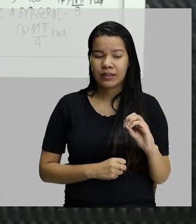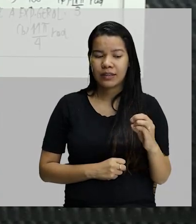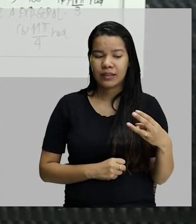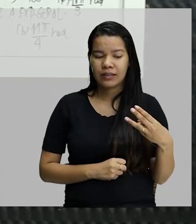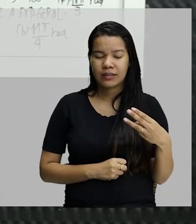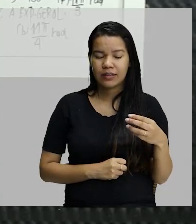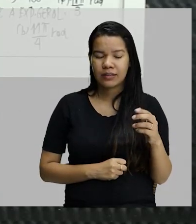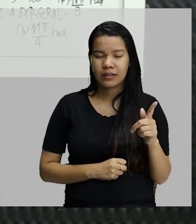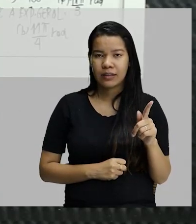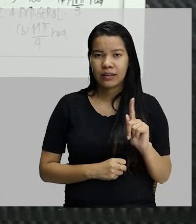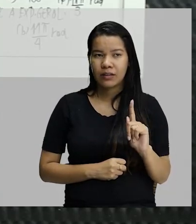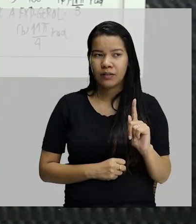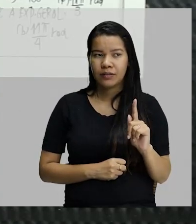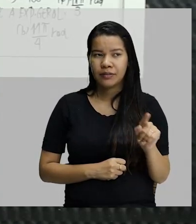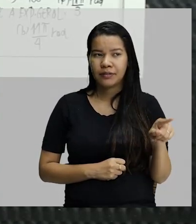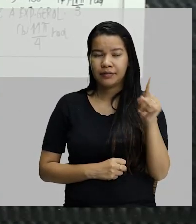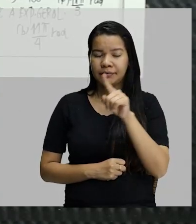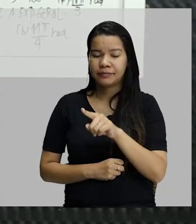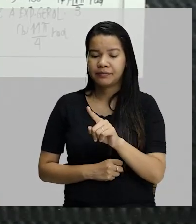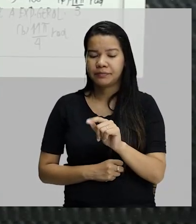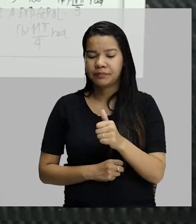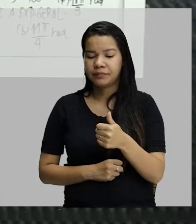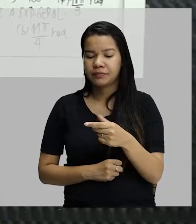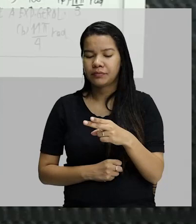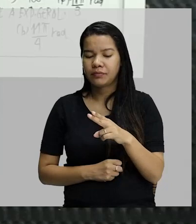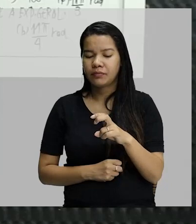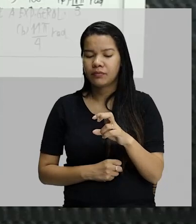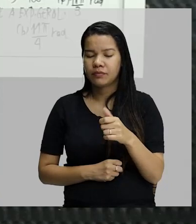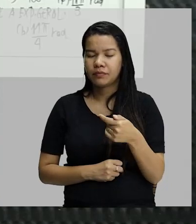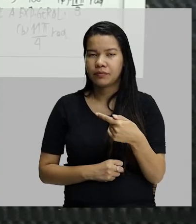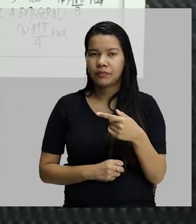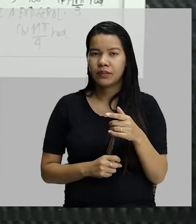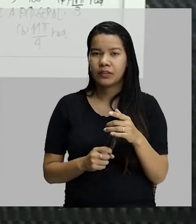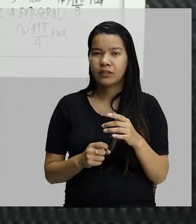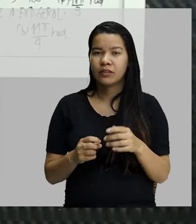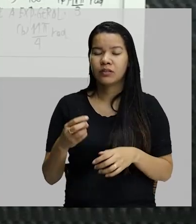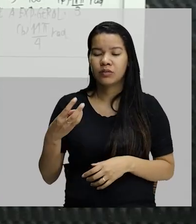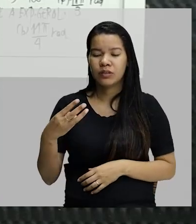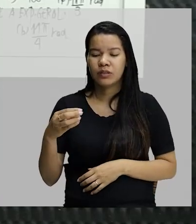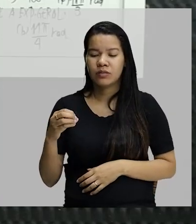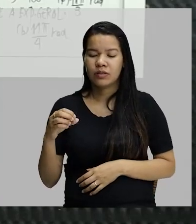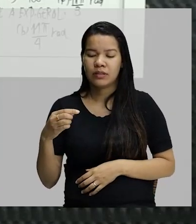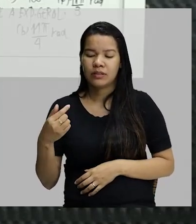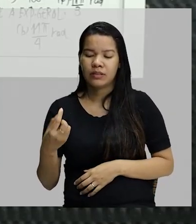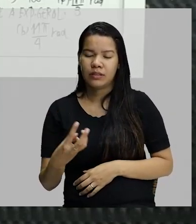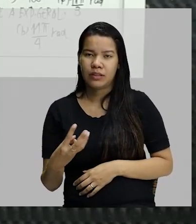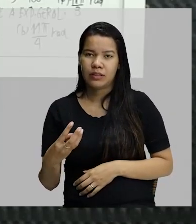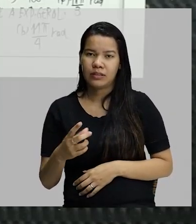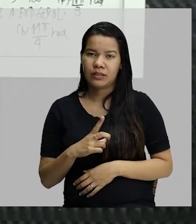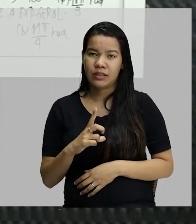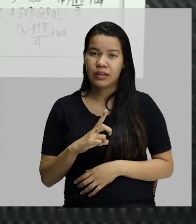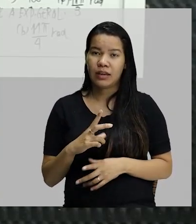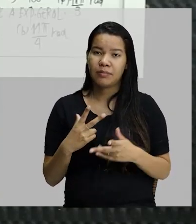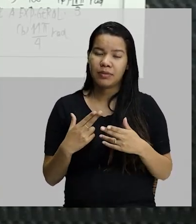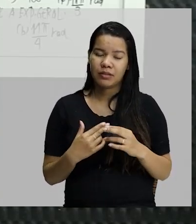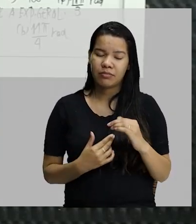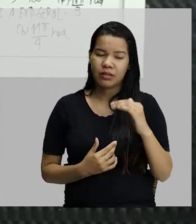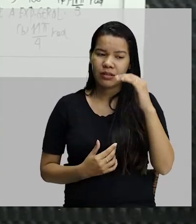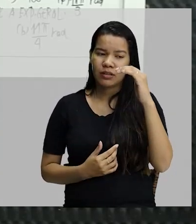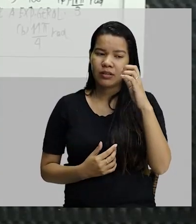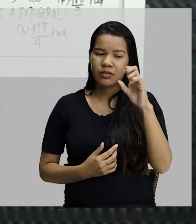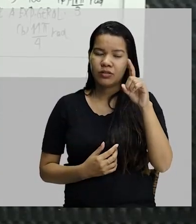Esse arco de menos 157 e o 203, eles têm a mesma extremidade. Acontece